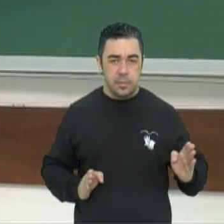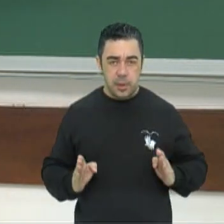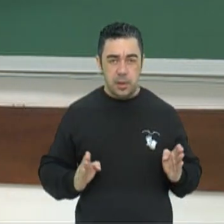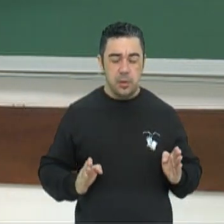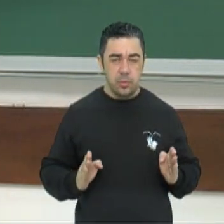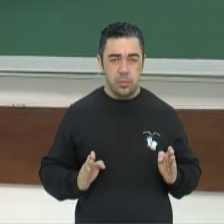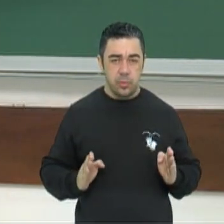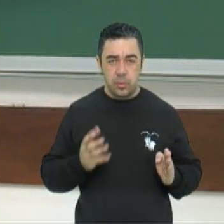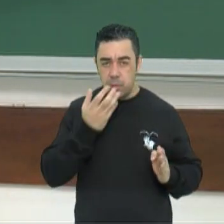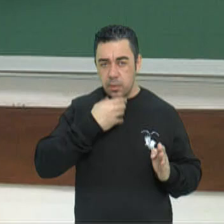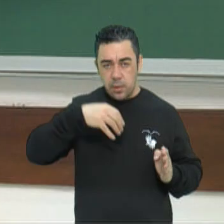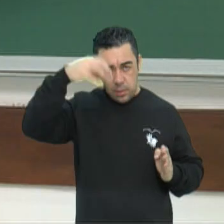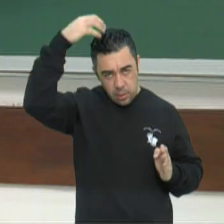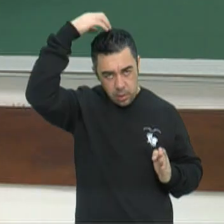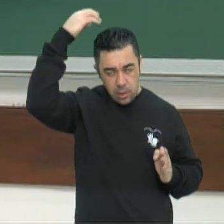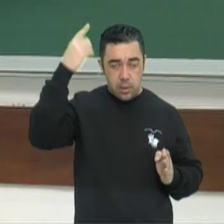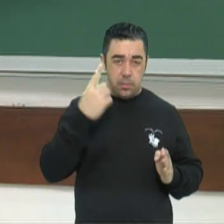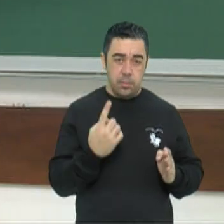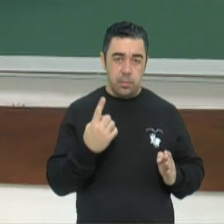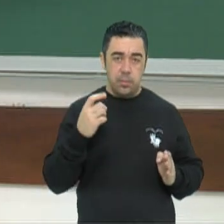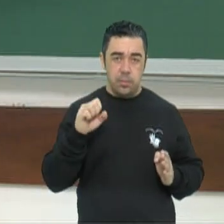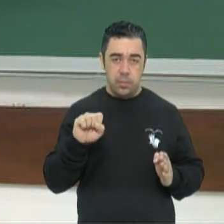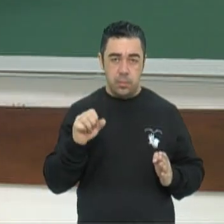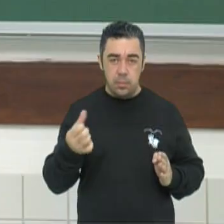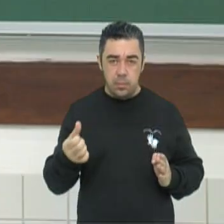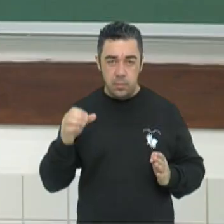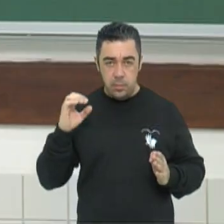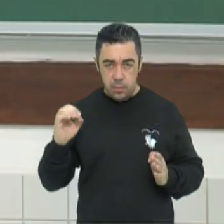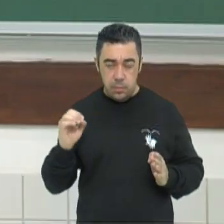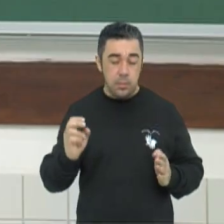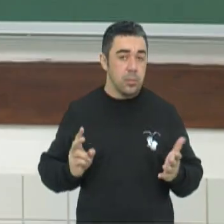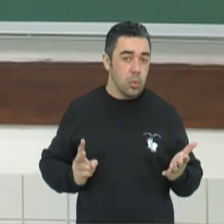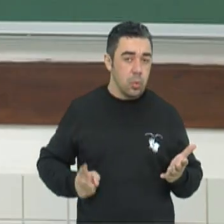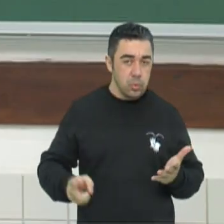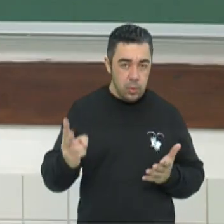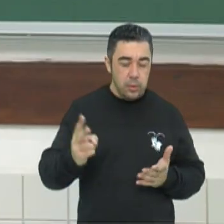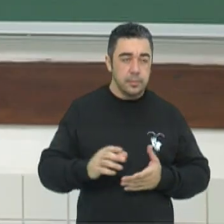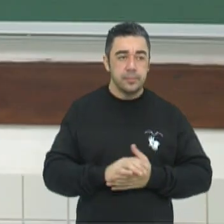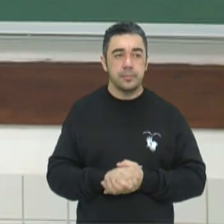Paraná, 1860, certo? Continuando.